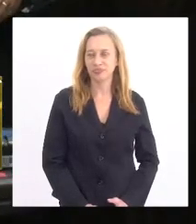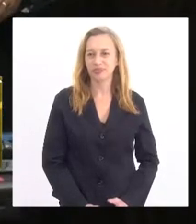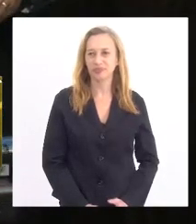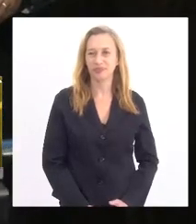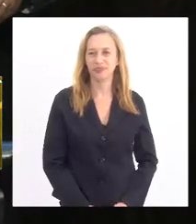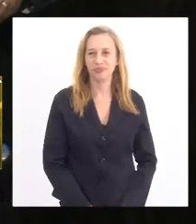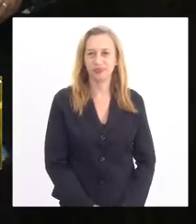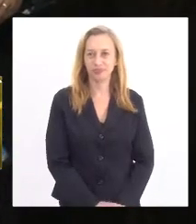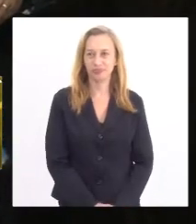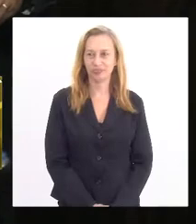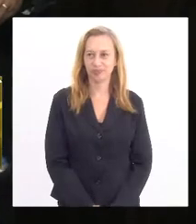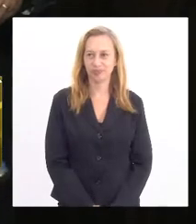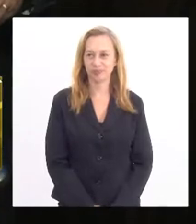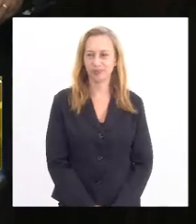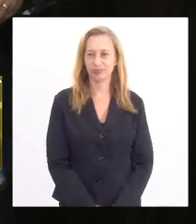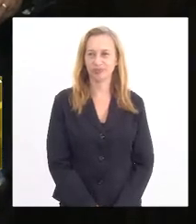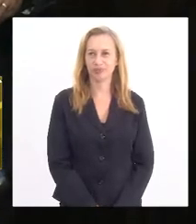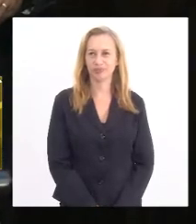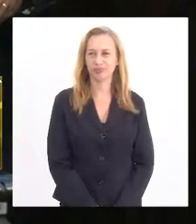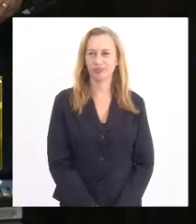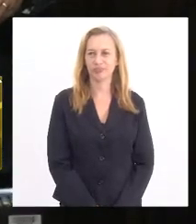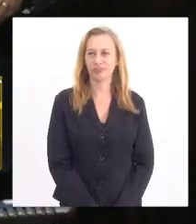E aí